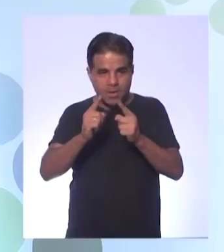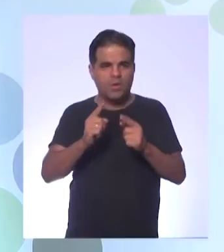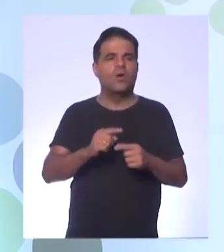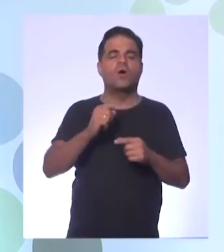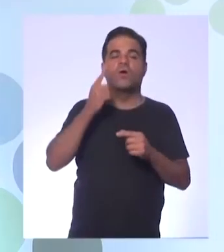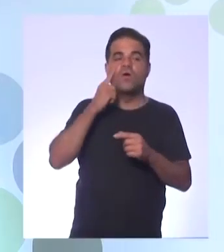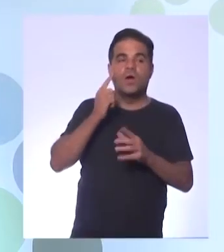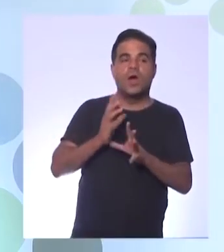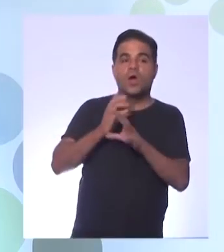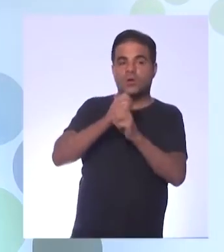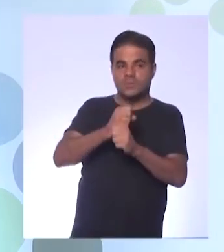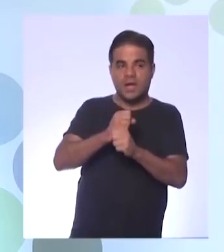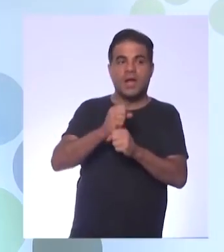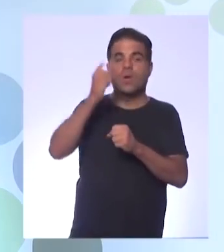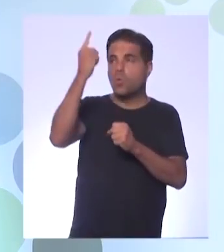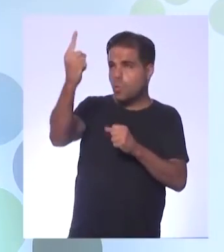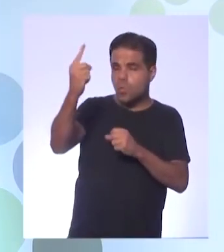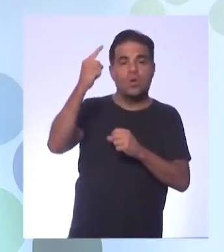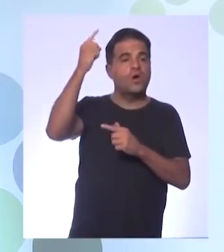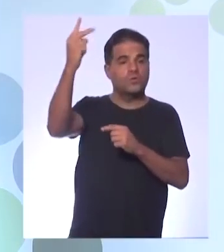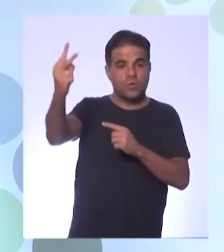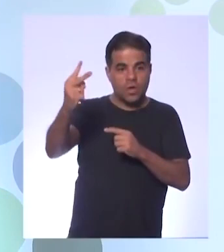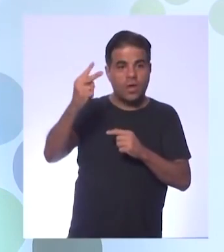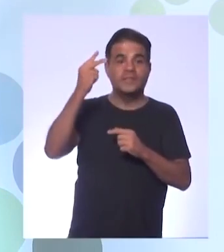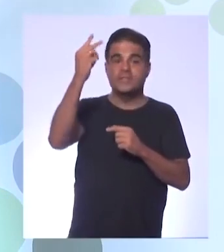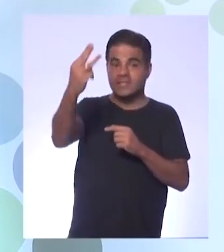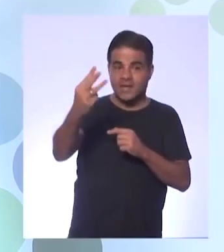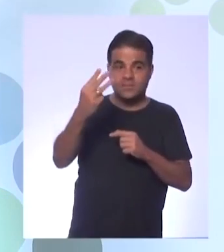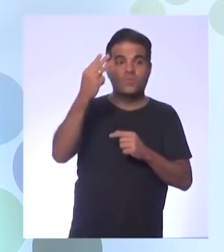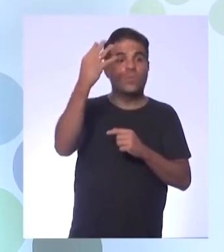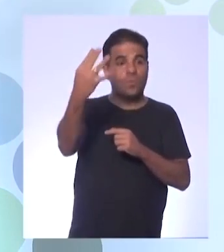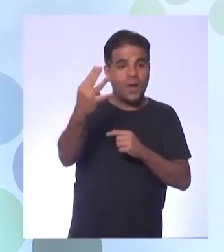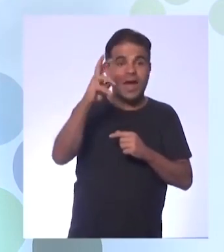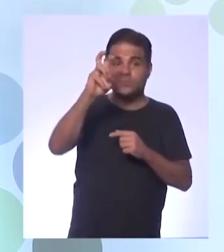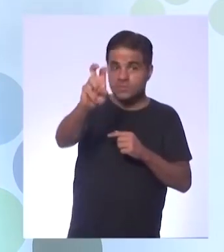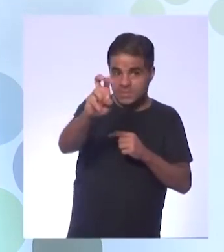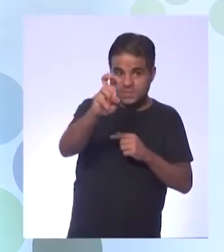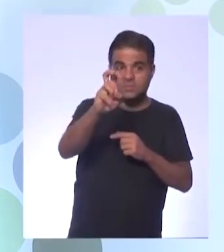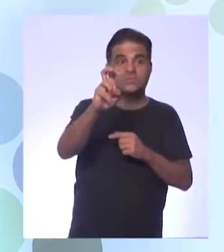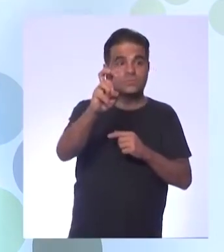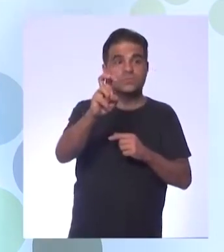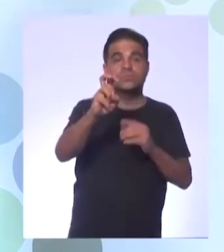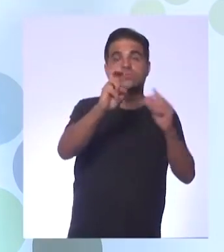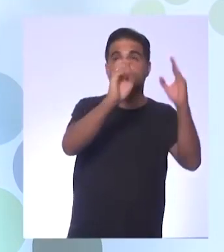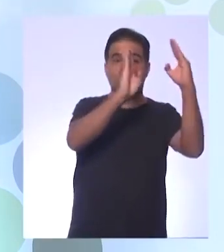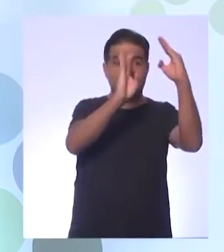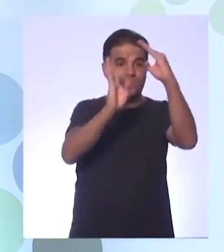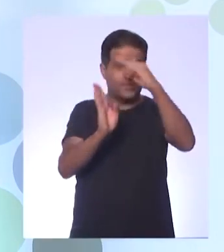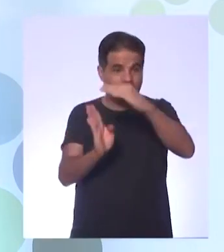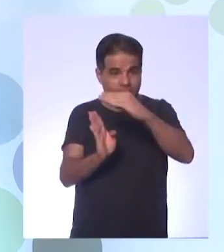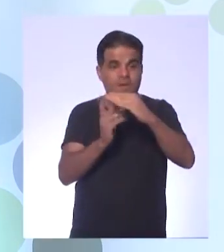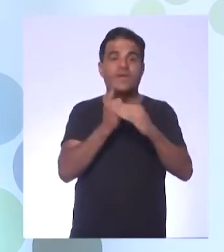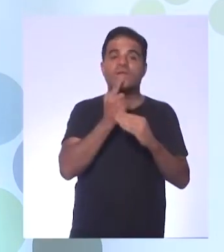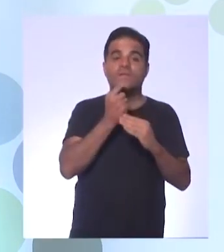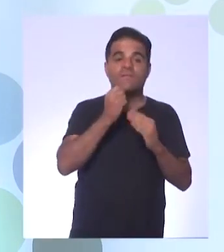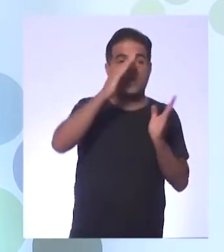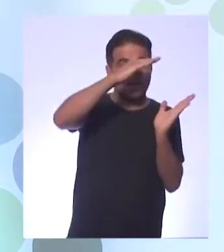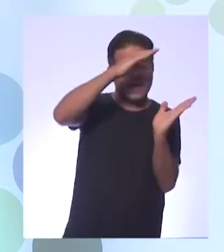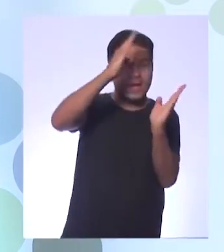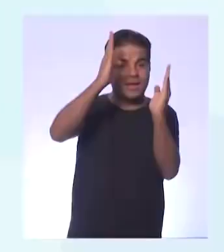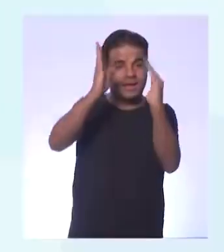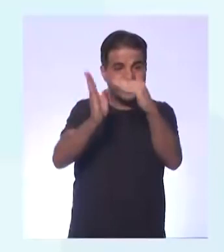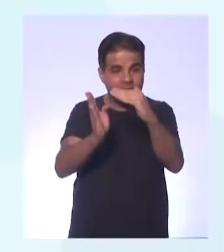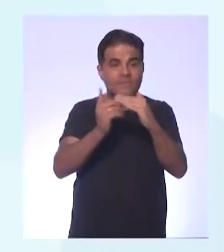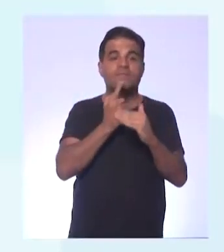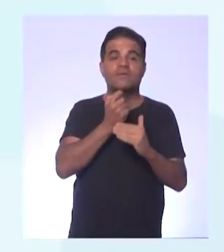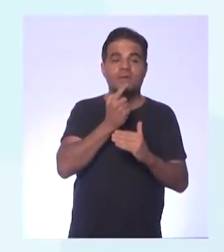vamos lá. Aqui a gente tem 1, 2, 3, 4, 5 partes no vermelho. Então, são 5